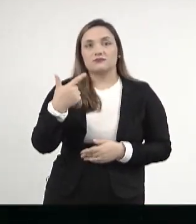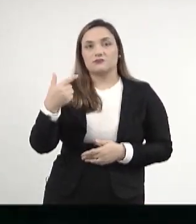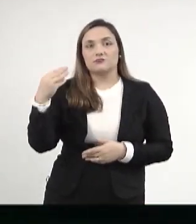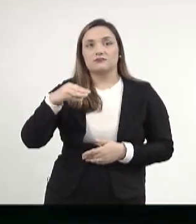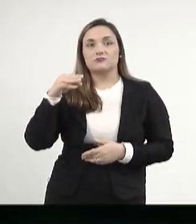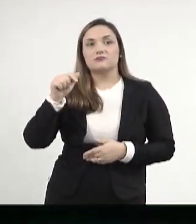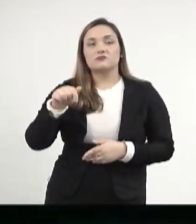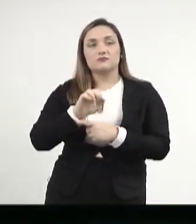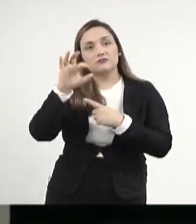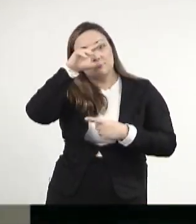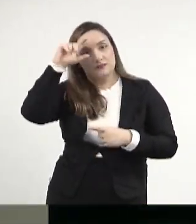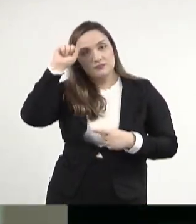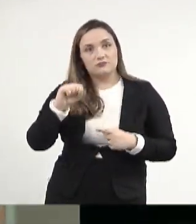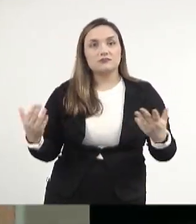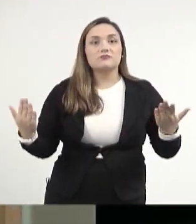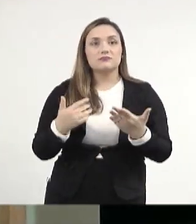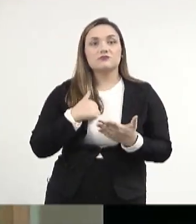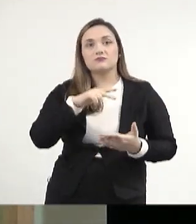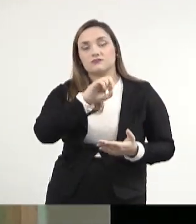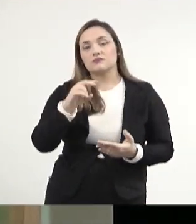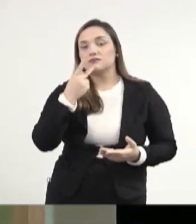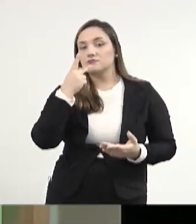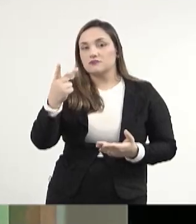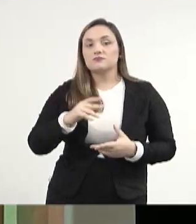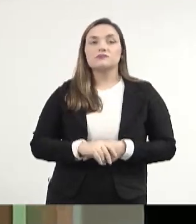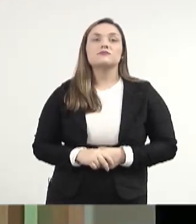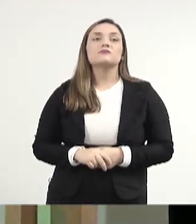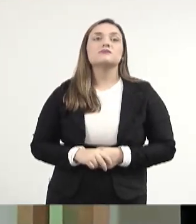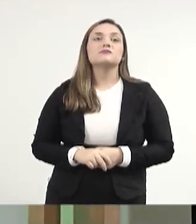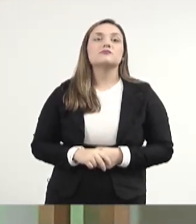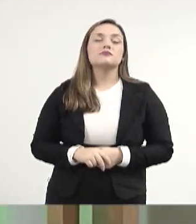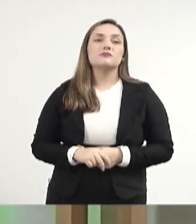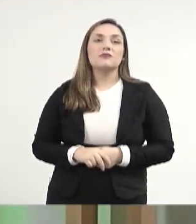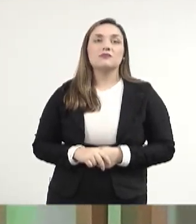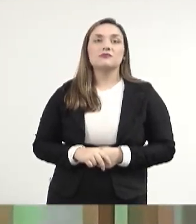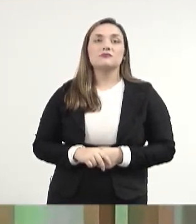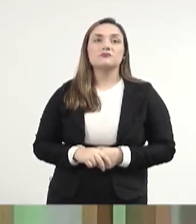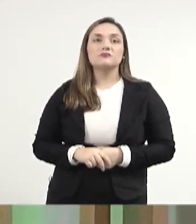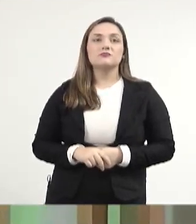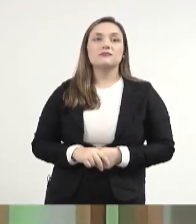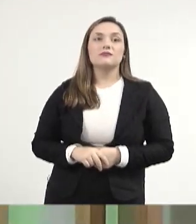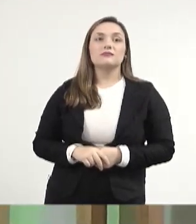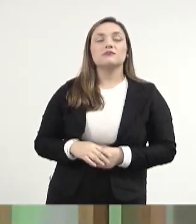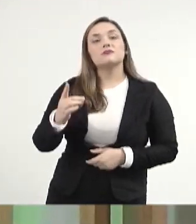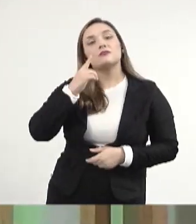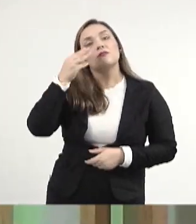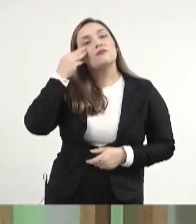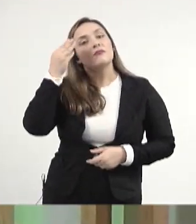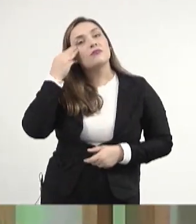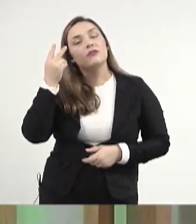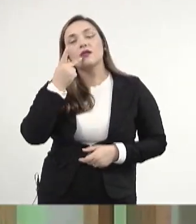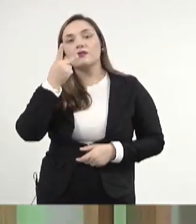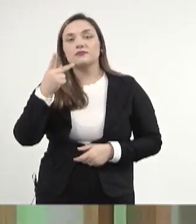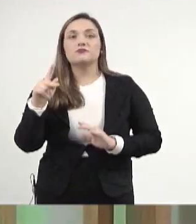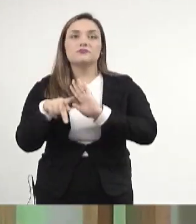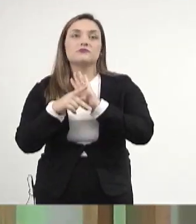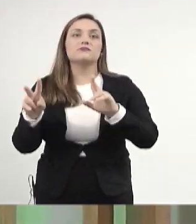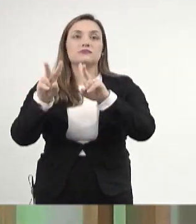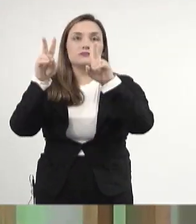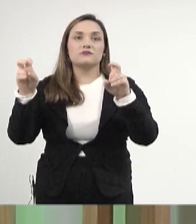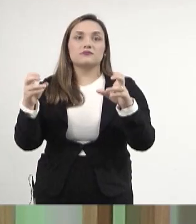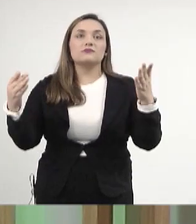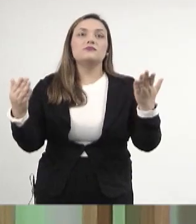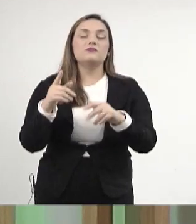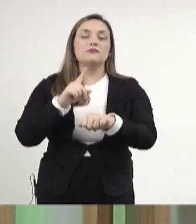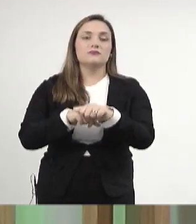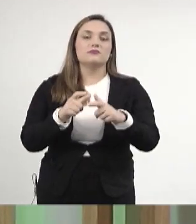em Mato Grosso do Sul. Agora a gente fala sobre o pronunciamento, da deputada Mara Caseiro, também durante